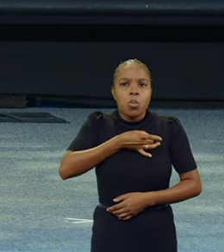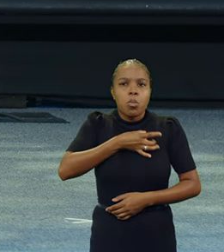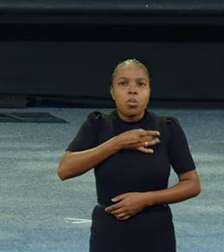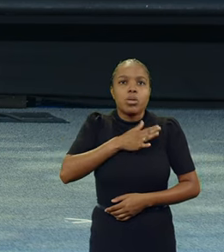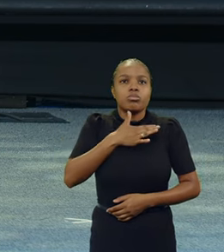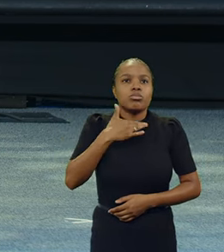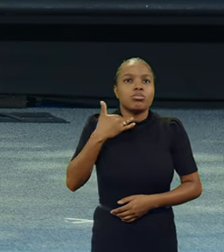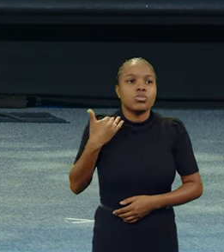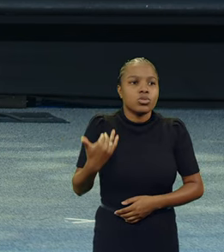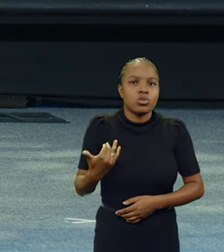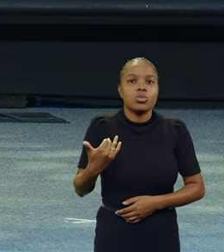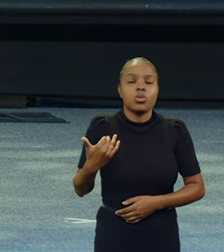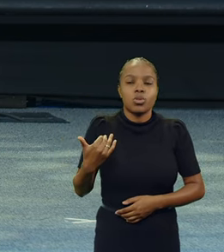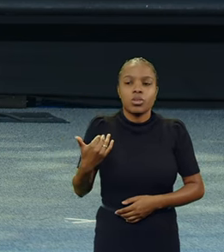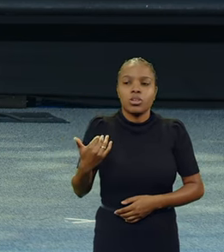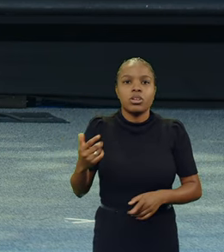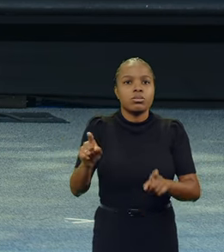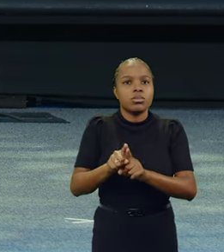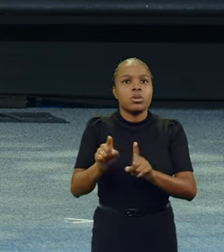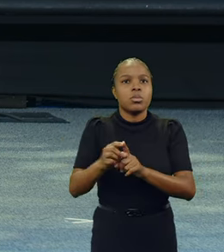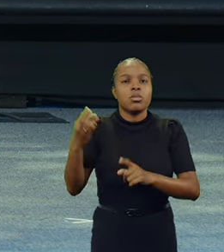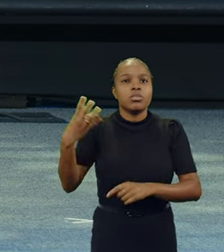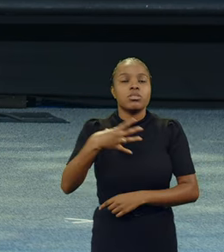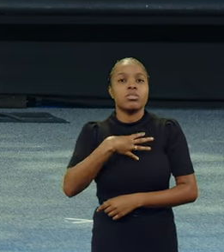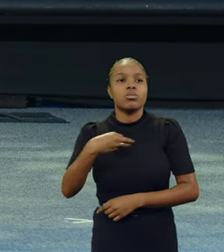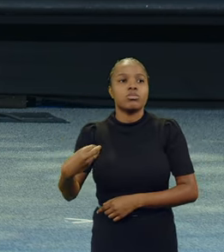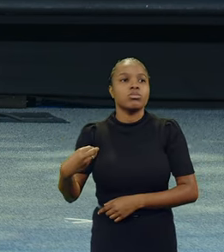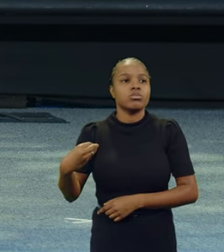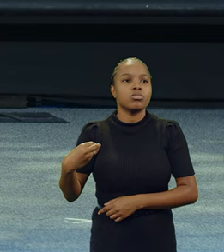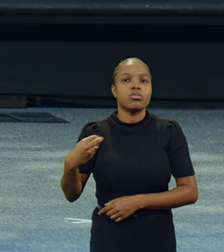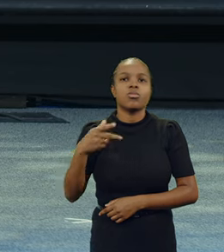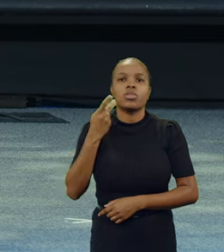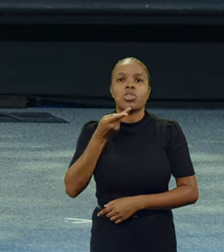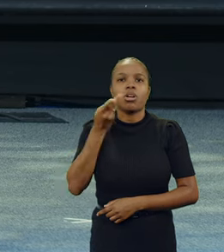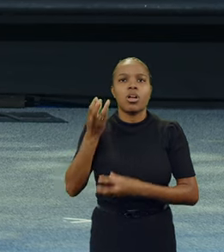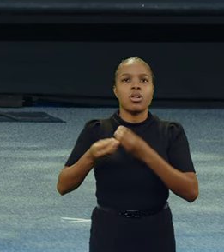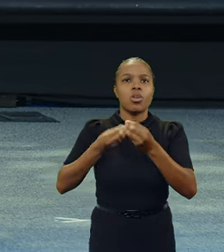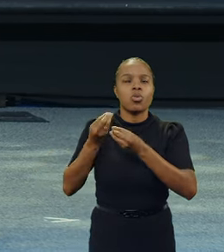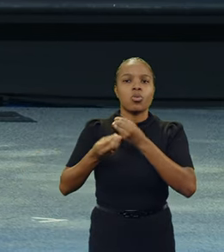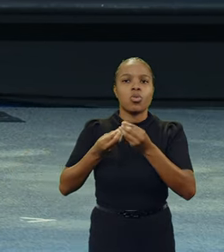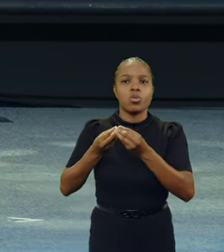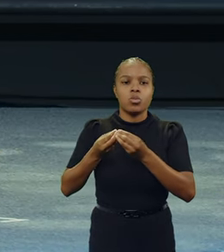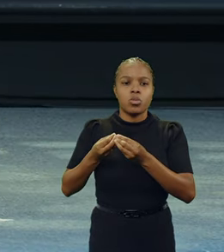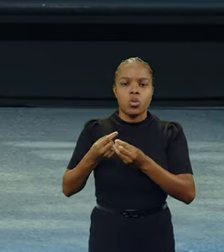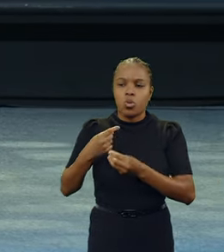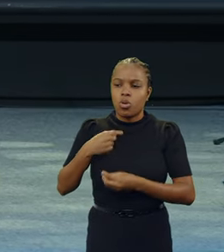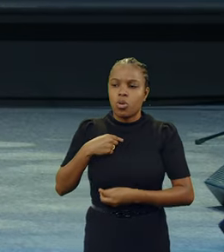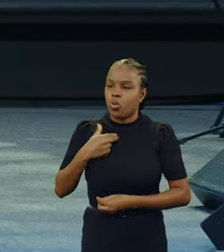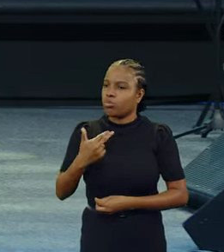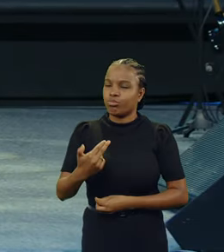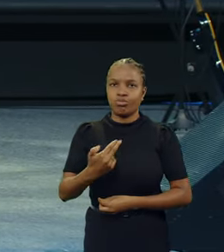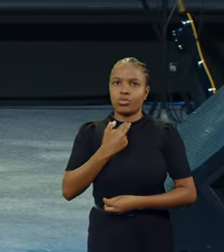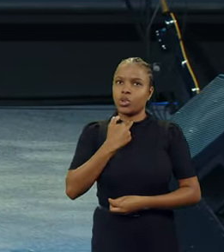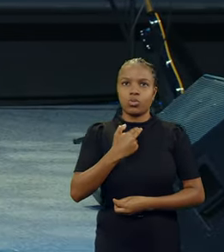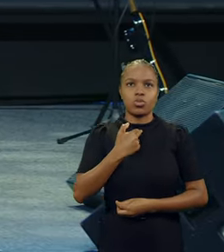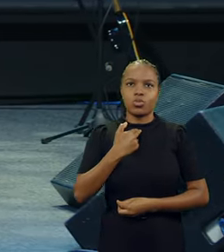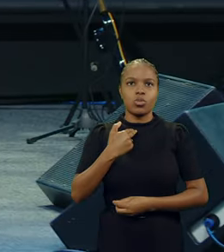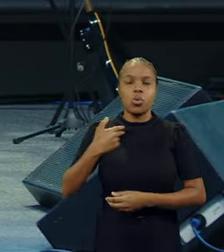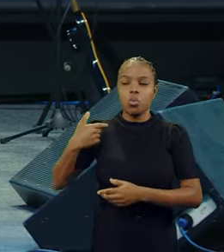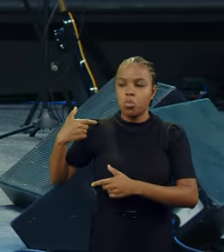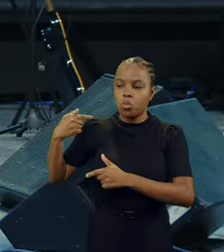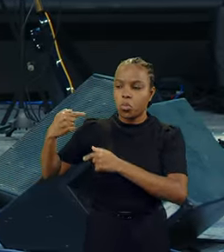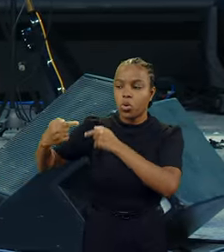morrer o seu terceiro filho, ele diz assim, mais ou menos assim: não vou continuar cumprindo a lei